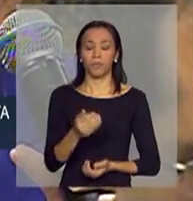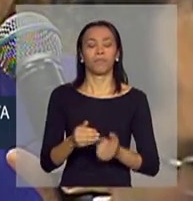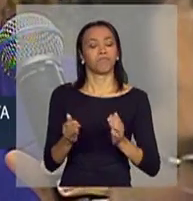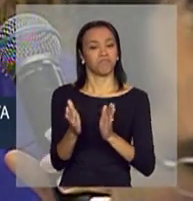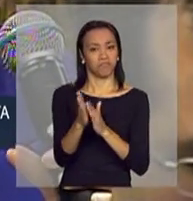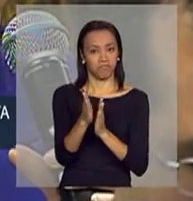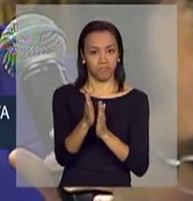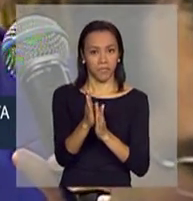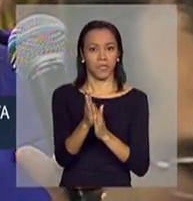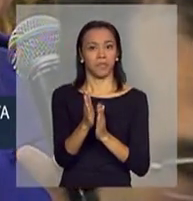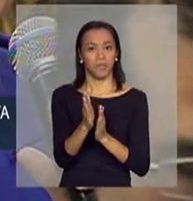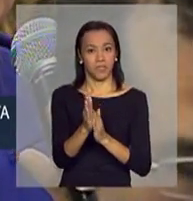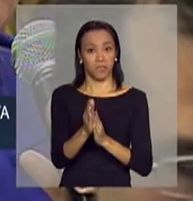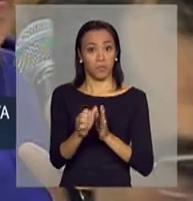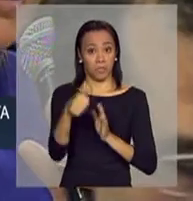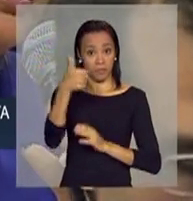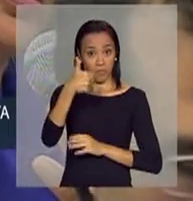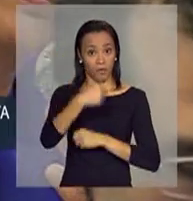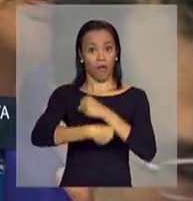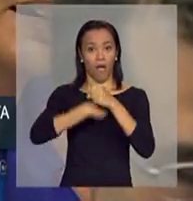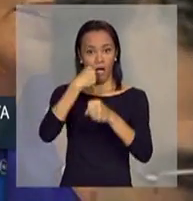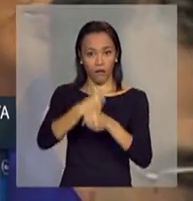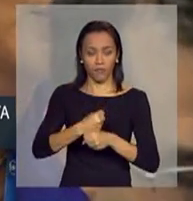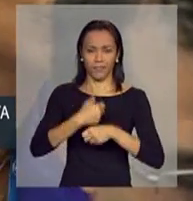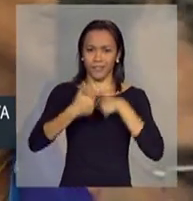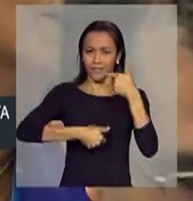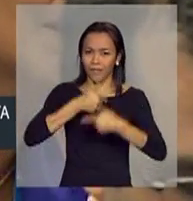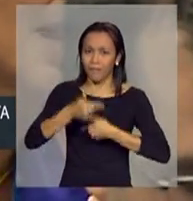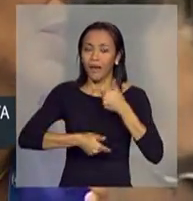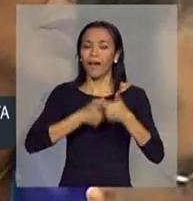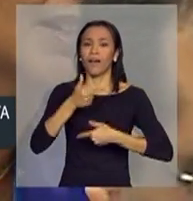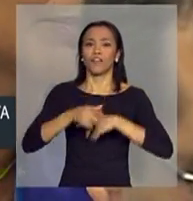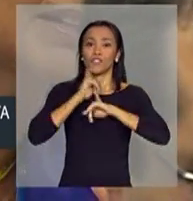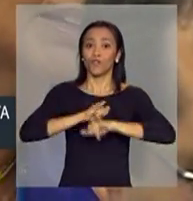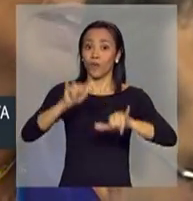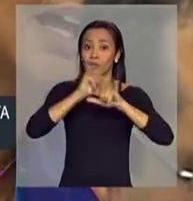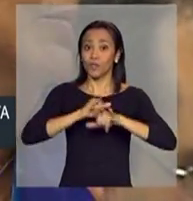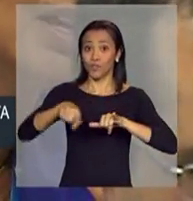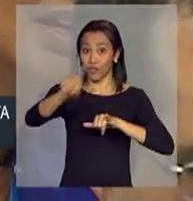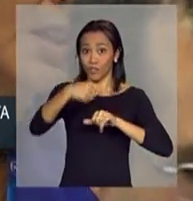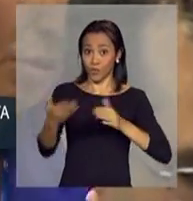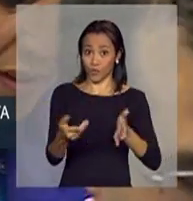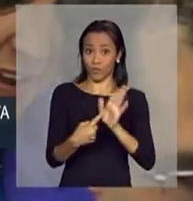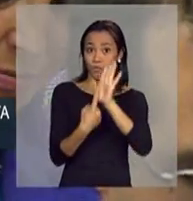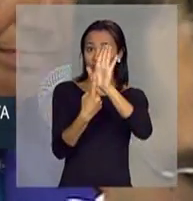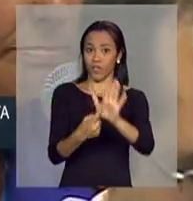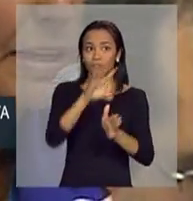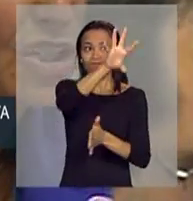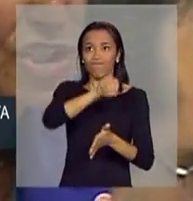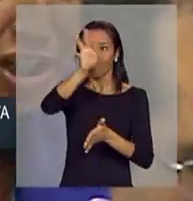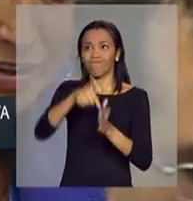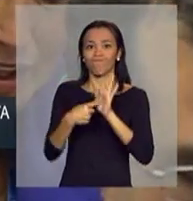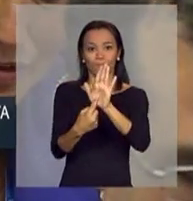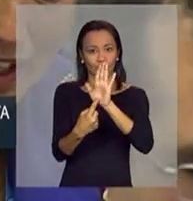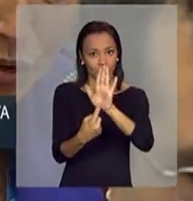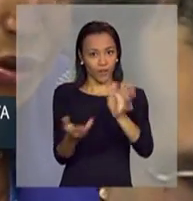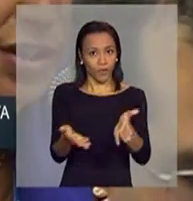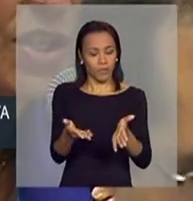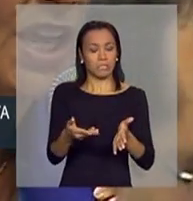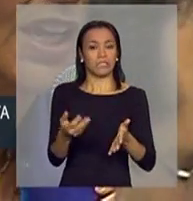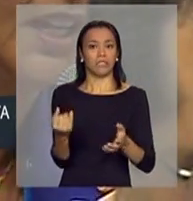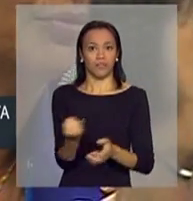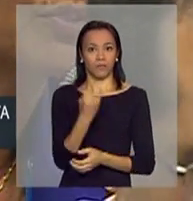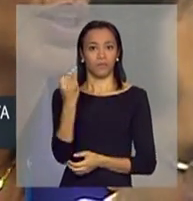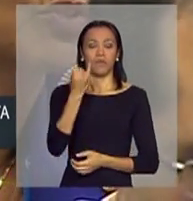Parabéns por esse primeiro ano de trabalho, pelas informações iniciais que vocês apresentaram, que eu considero bastante